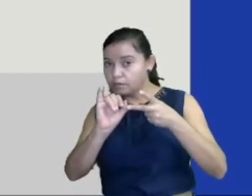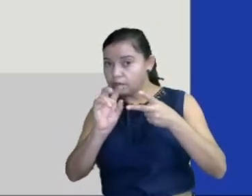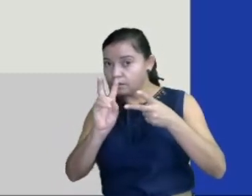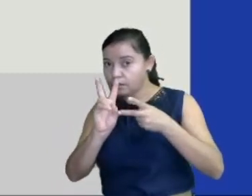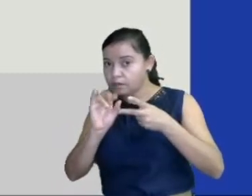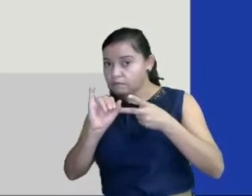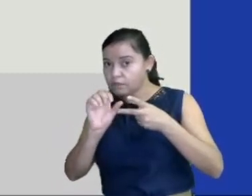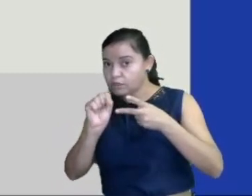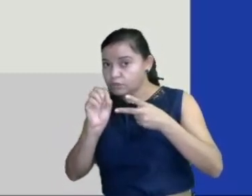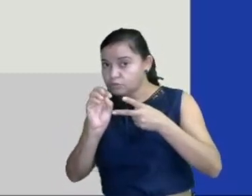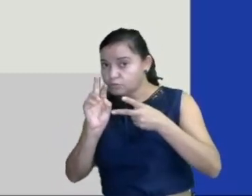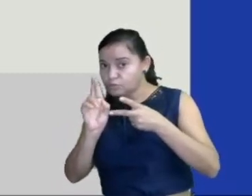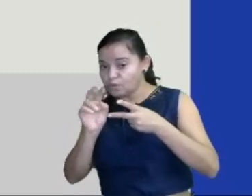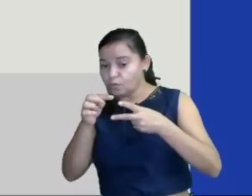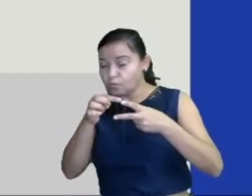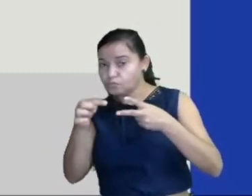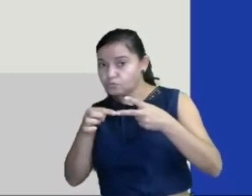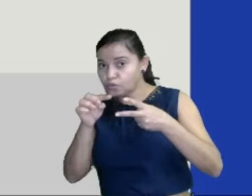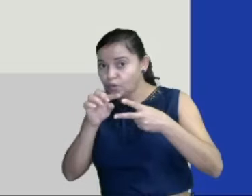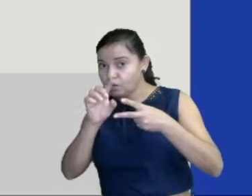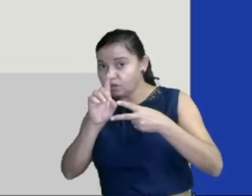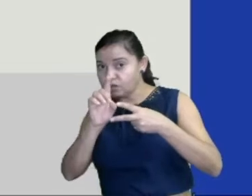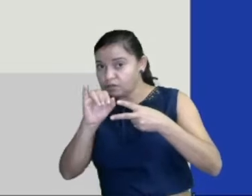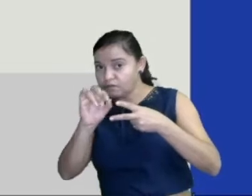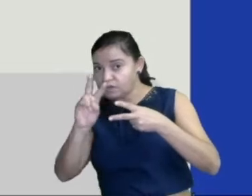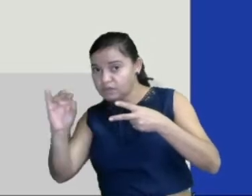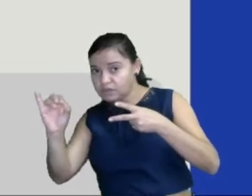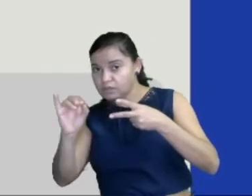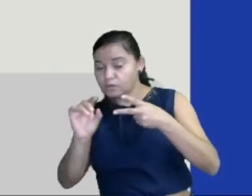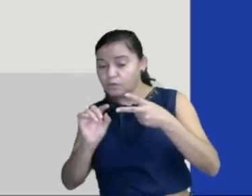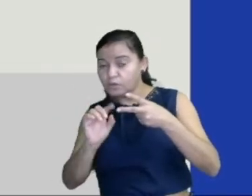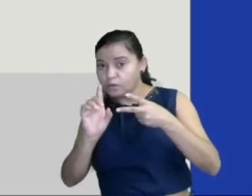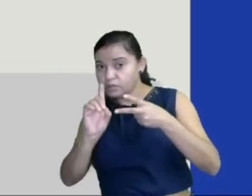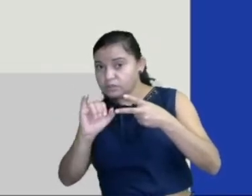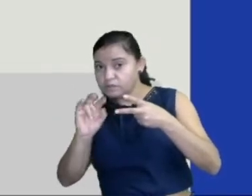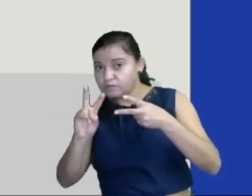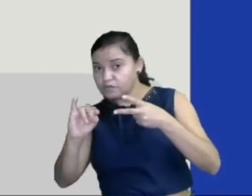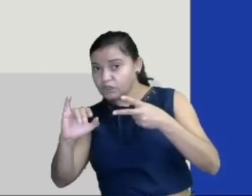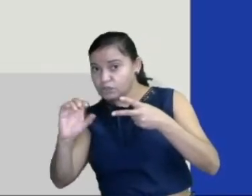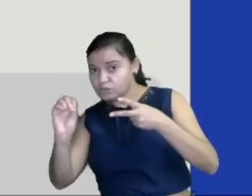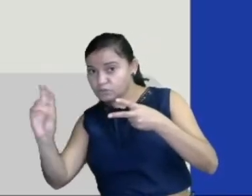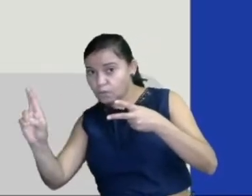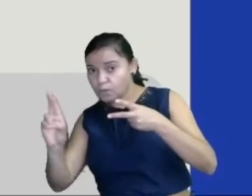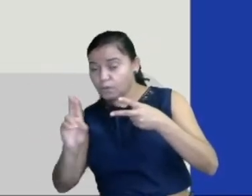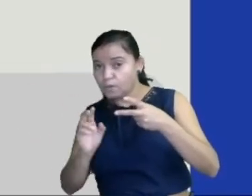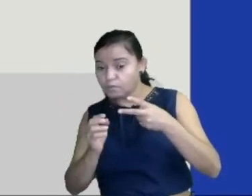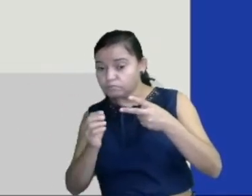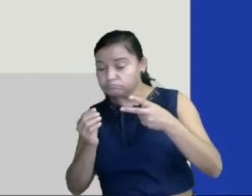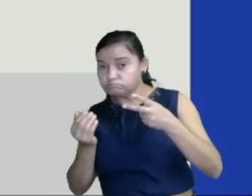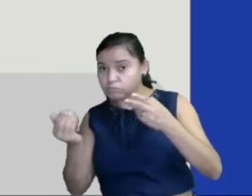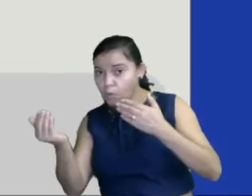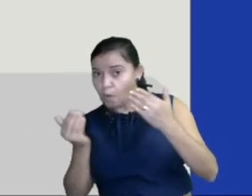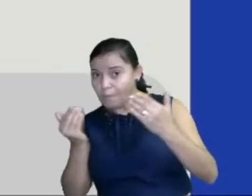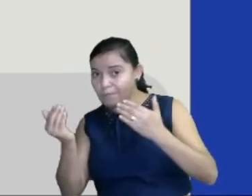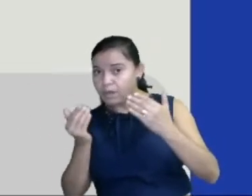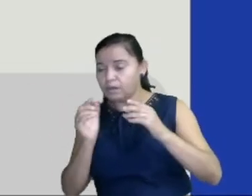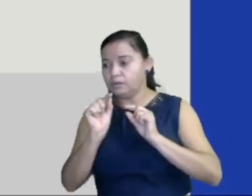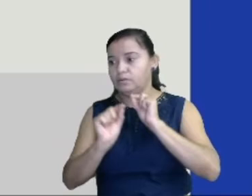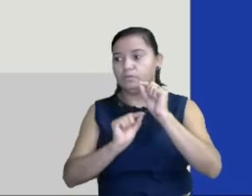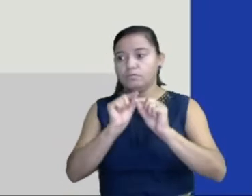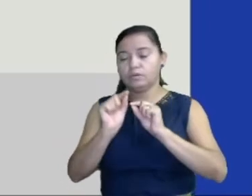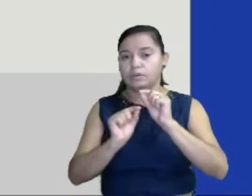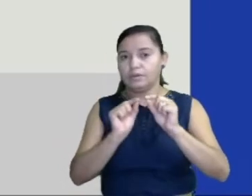veja o que você percebe em relação a isso que que ocorre de uma linha para outra em relação à coluna dos dividendos